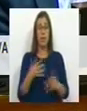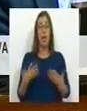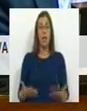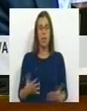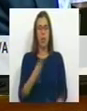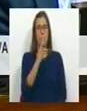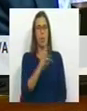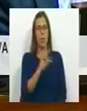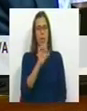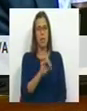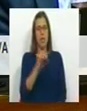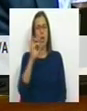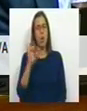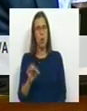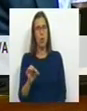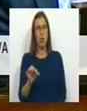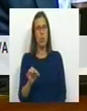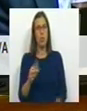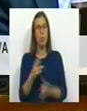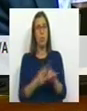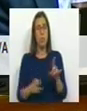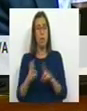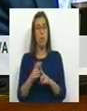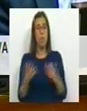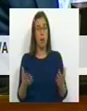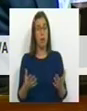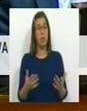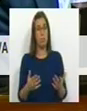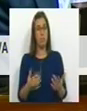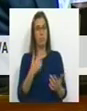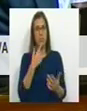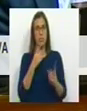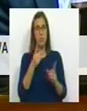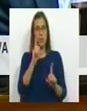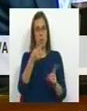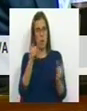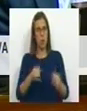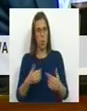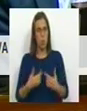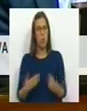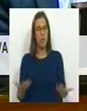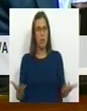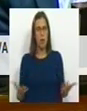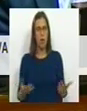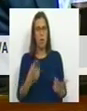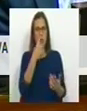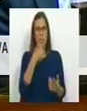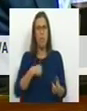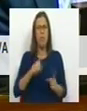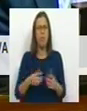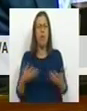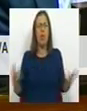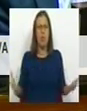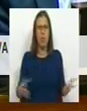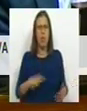é de 468, um aumento significativo, tenho que concordar, Sr. Ministro. O que falhou?